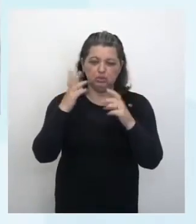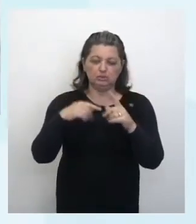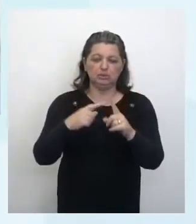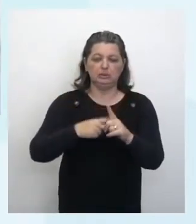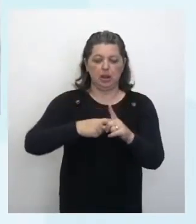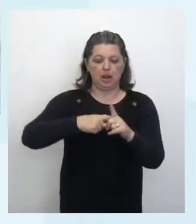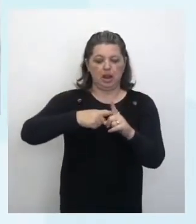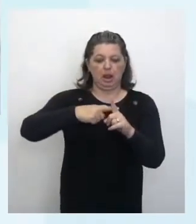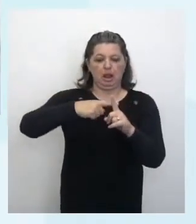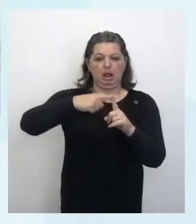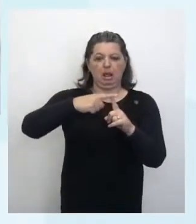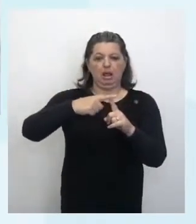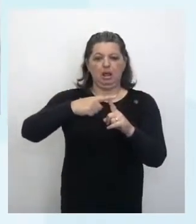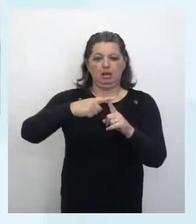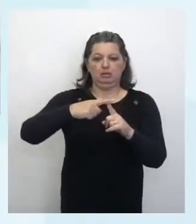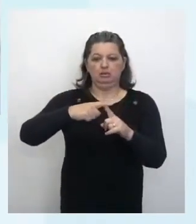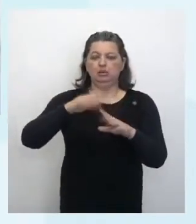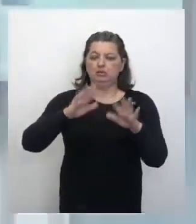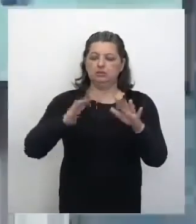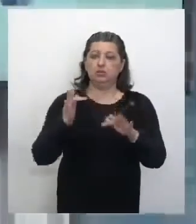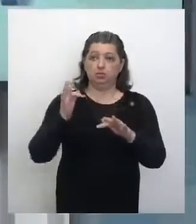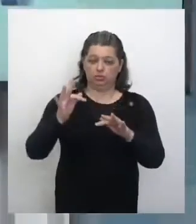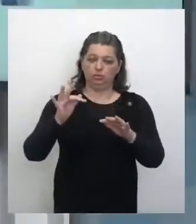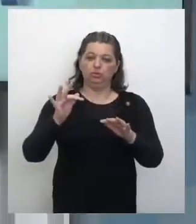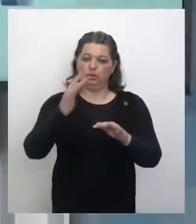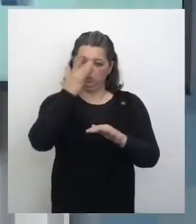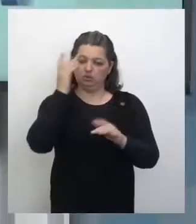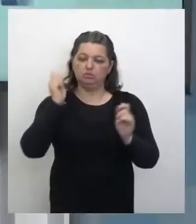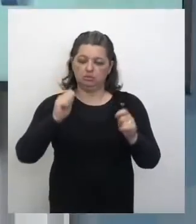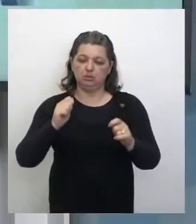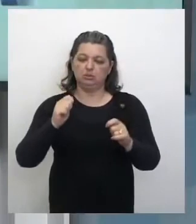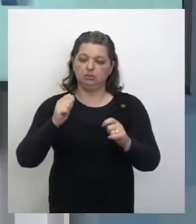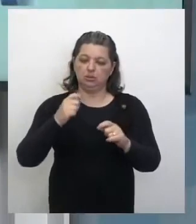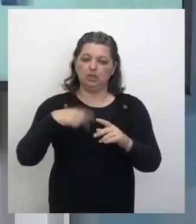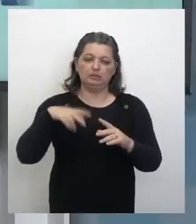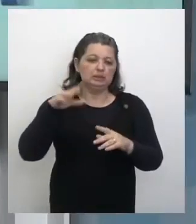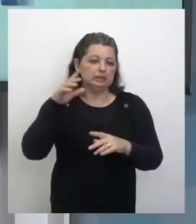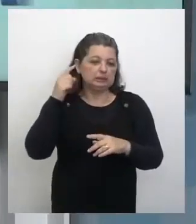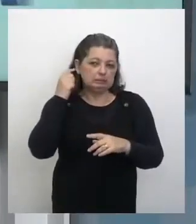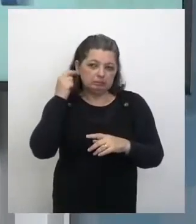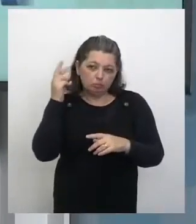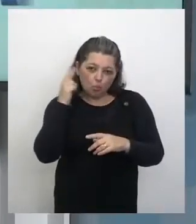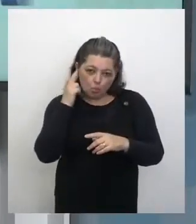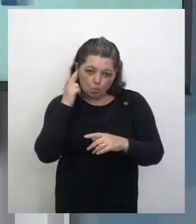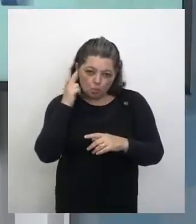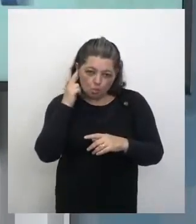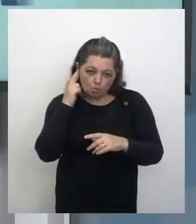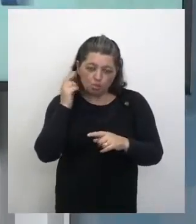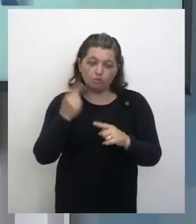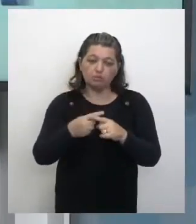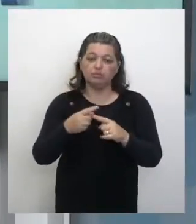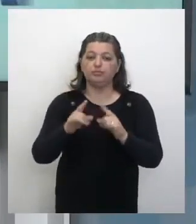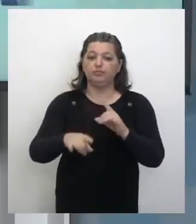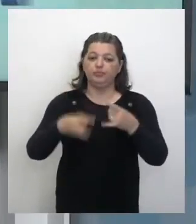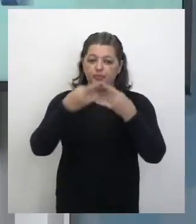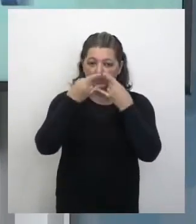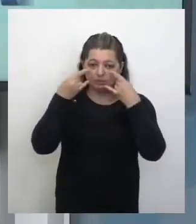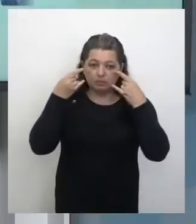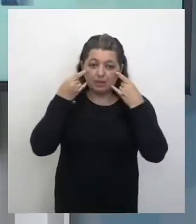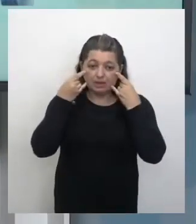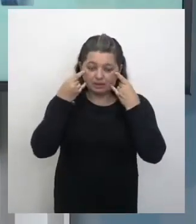ouvido humano, então a pessoa pode ficar surda. Por isso que ela tem que usar o protetor auricular. Máscara, porque a maioria das